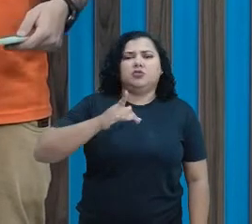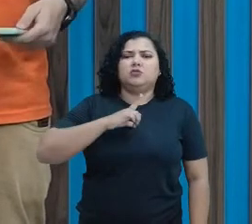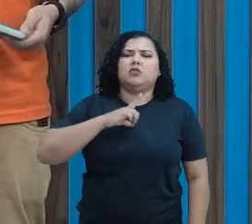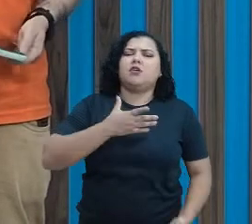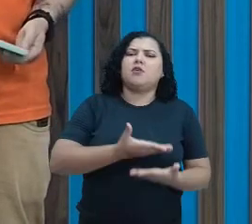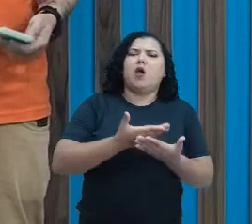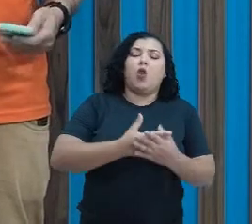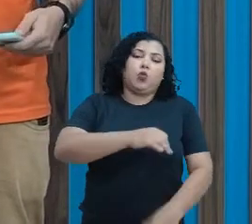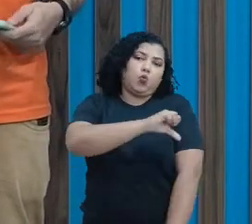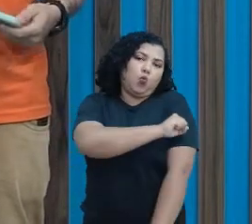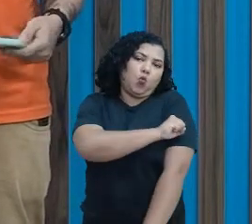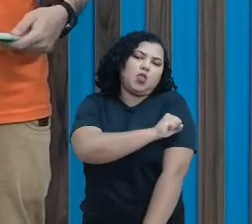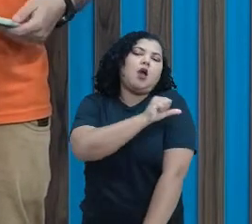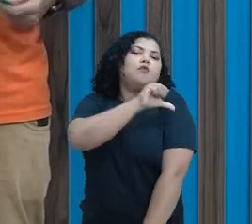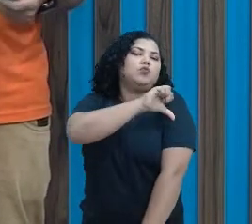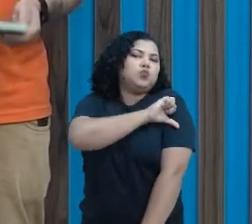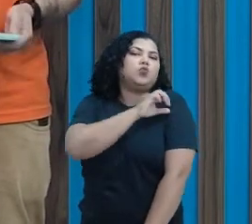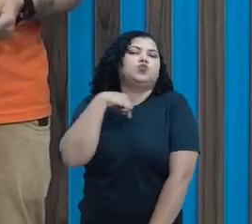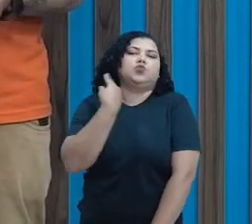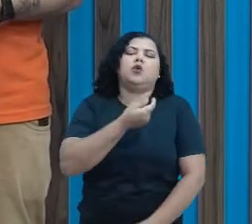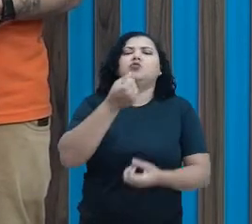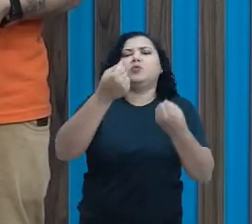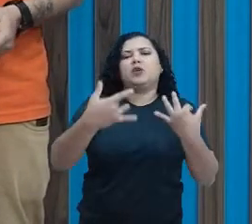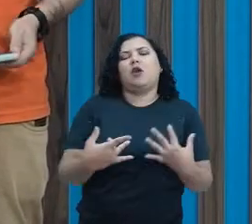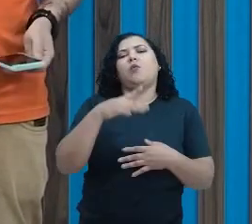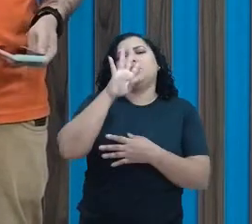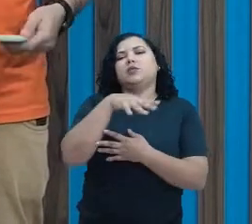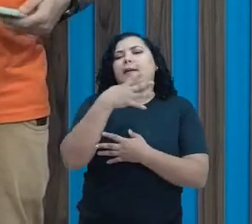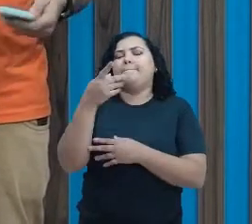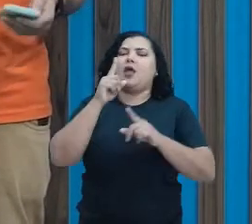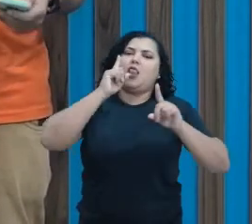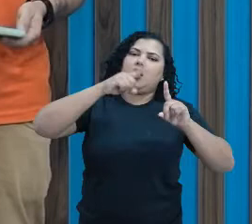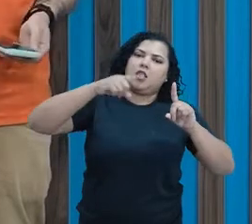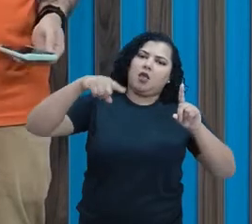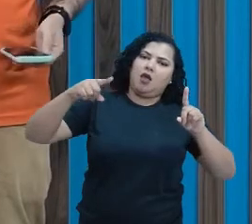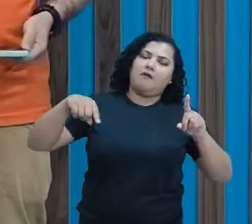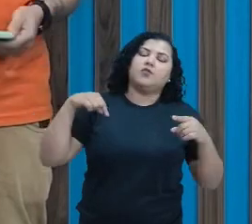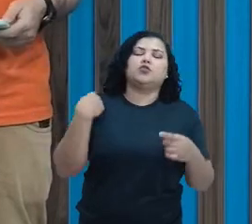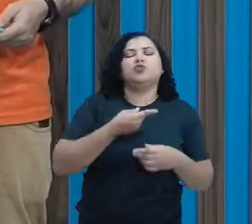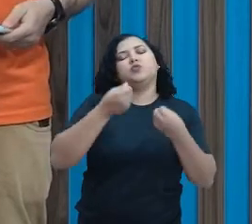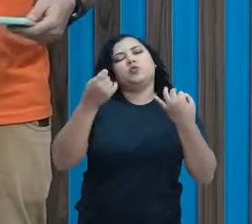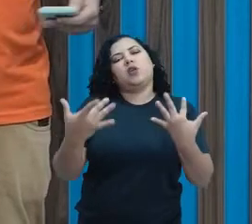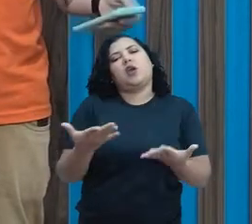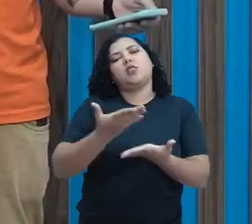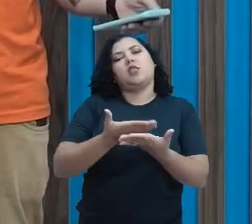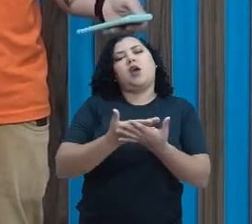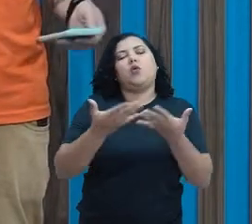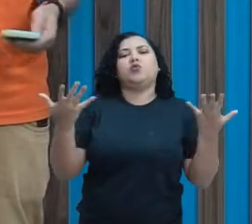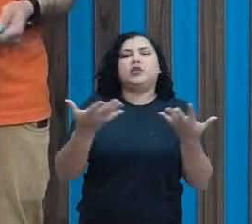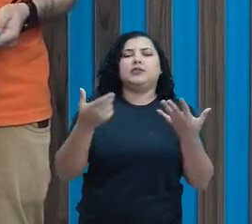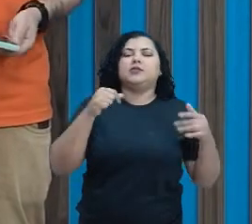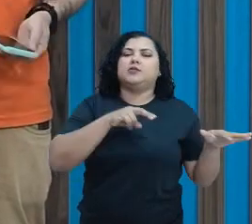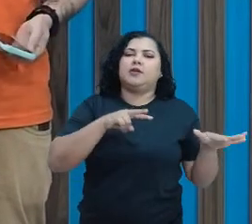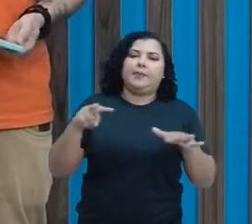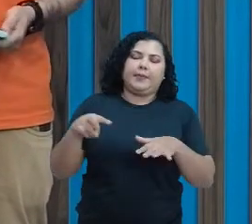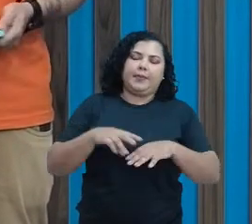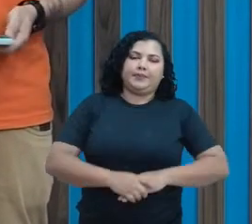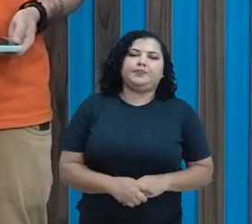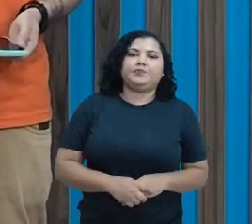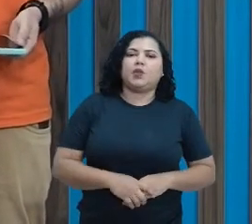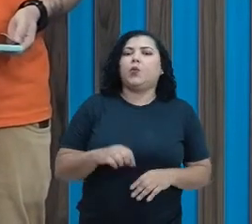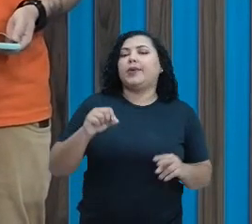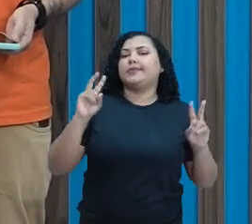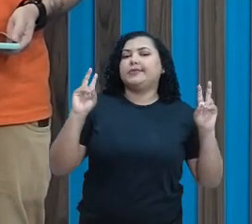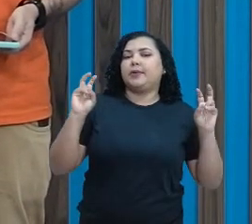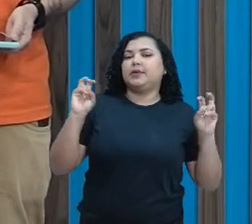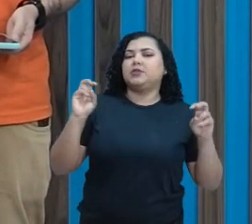no próprio nono ano, onde a gente falou mais de tabelas e gráficos, tá certo? E a gente está falando na aula de hoje, nas aulas dessa semana, mais da